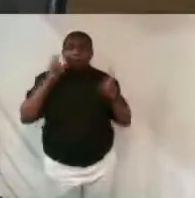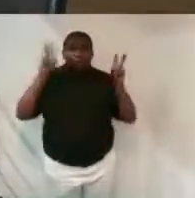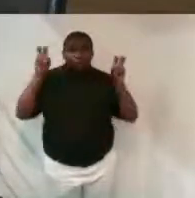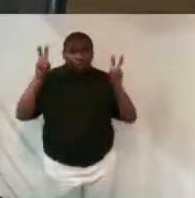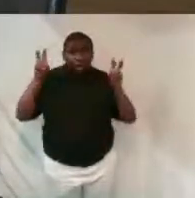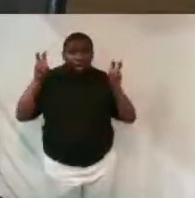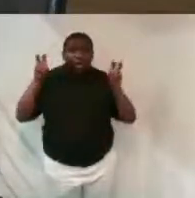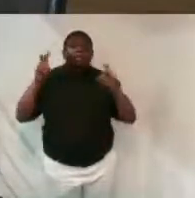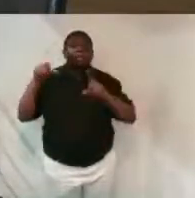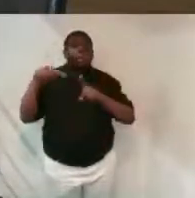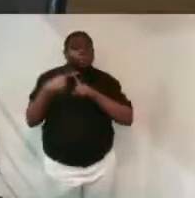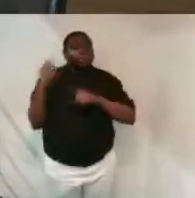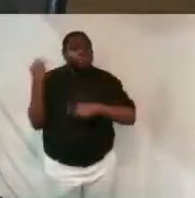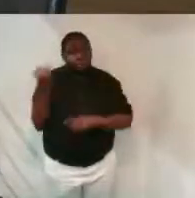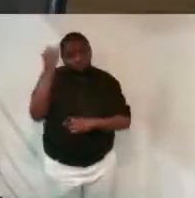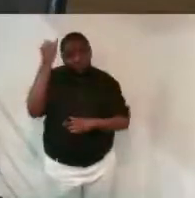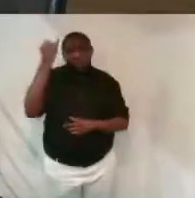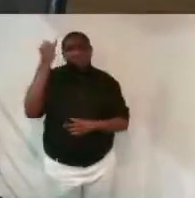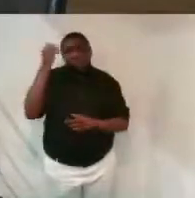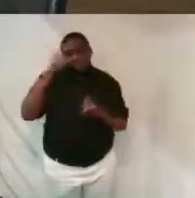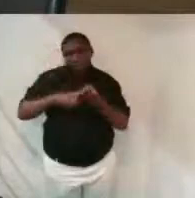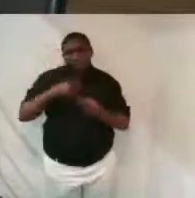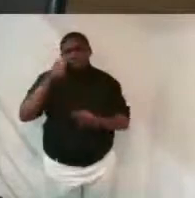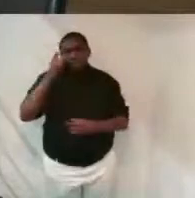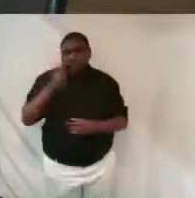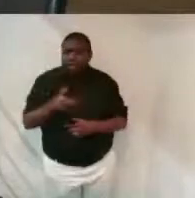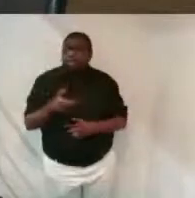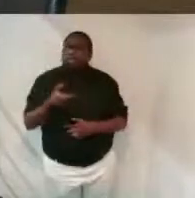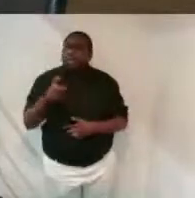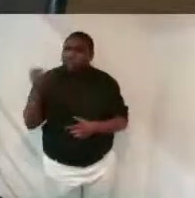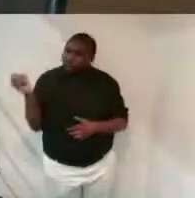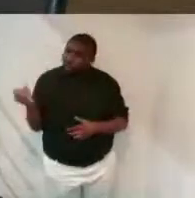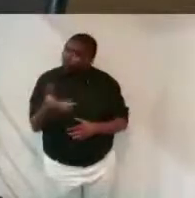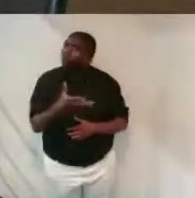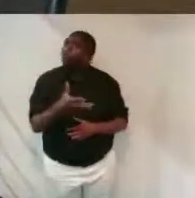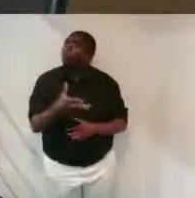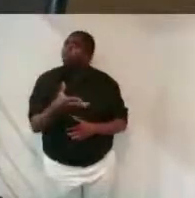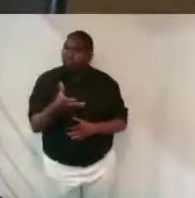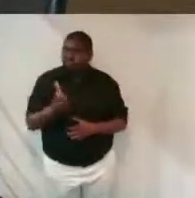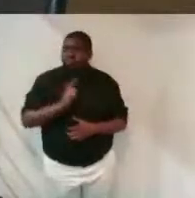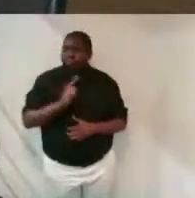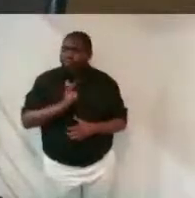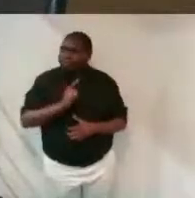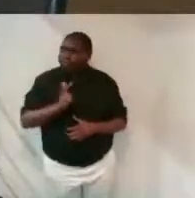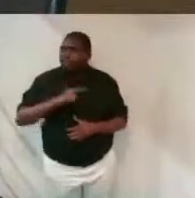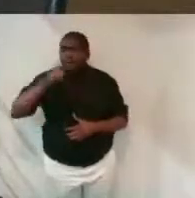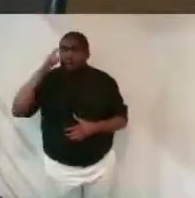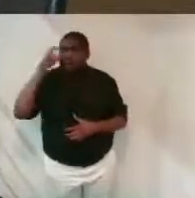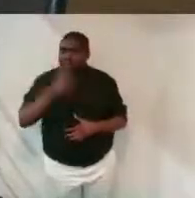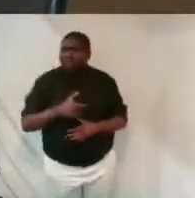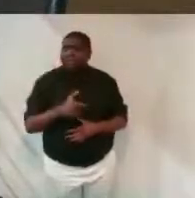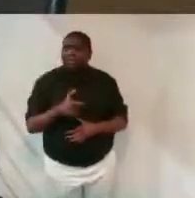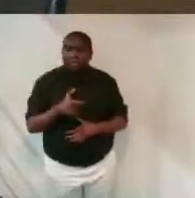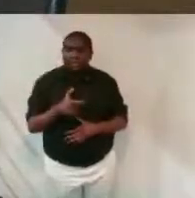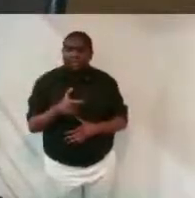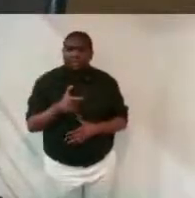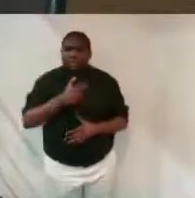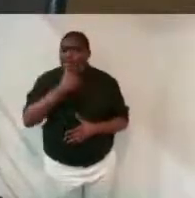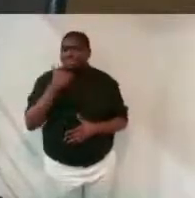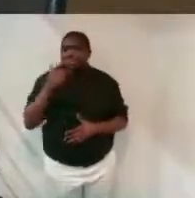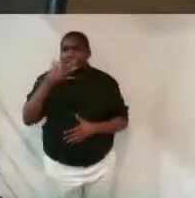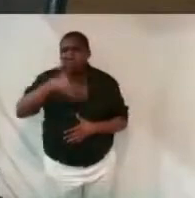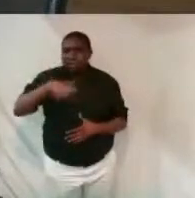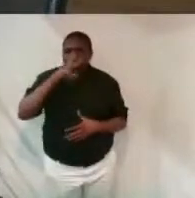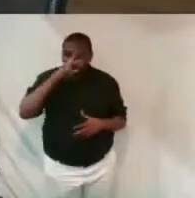mais relevantes também, assim, um tema super interessante, novo, moderno, que está despertando o interesse dos poderes